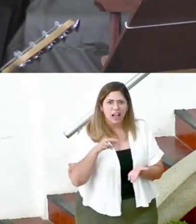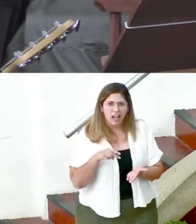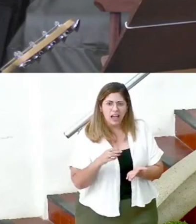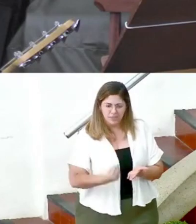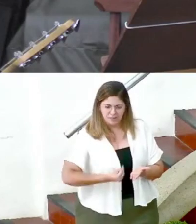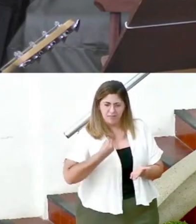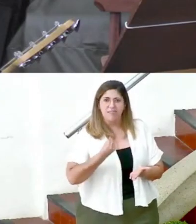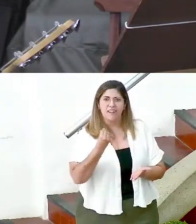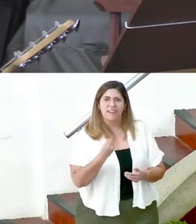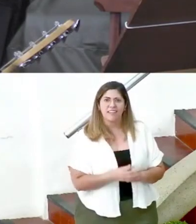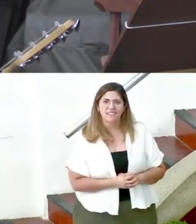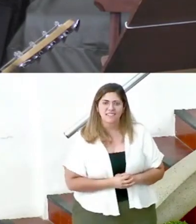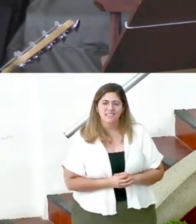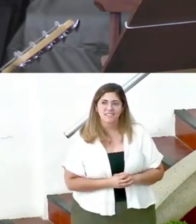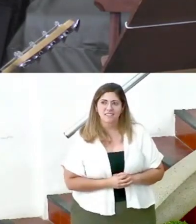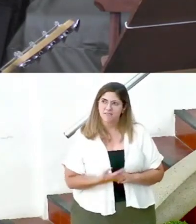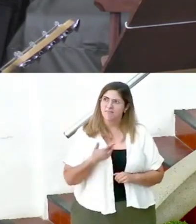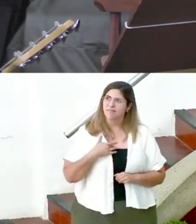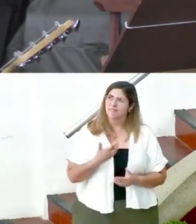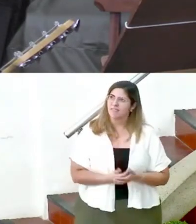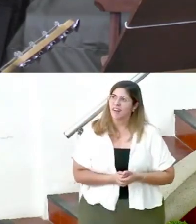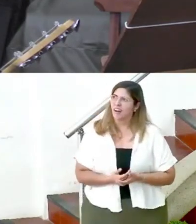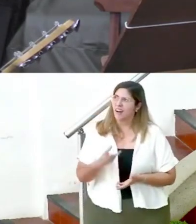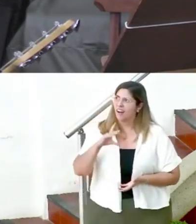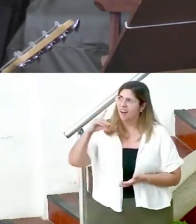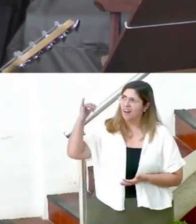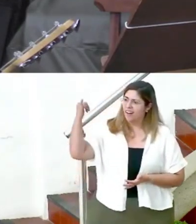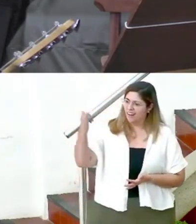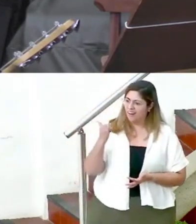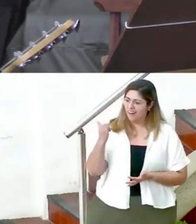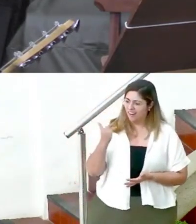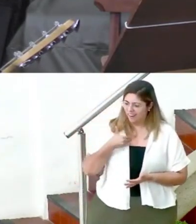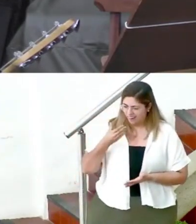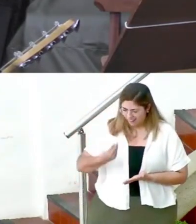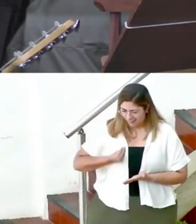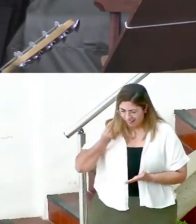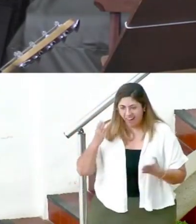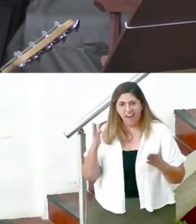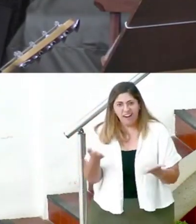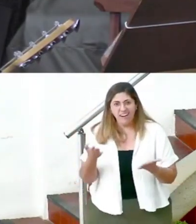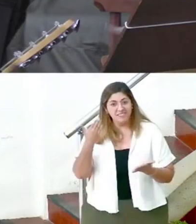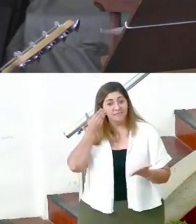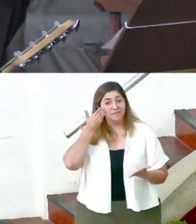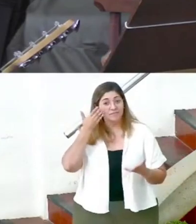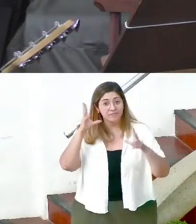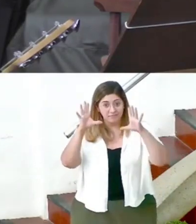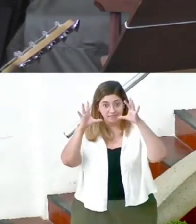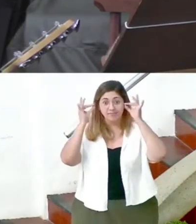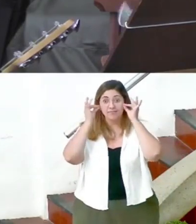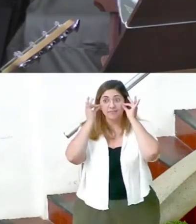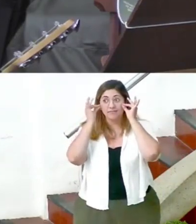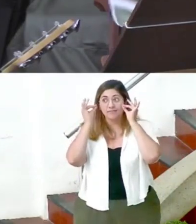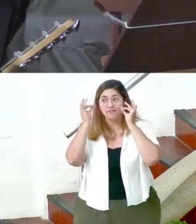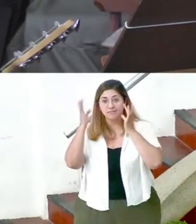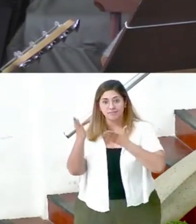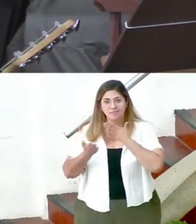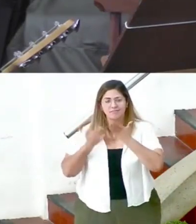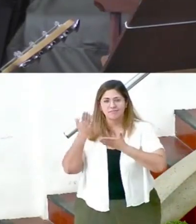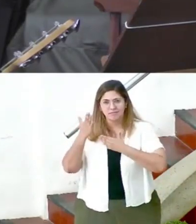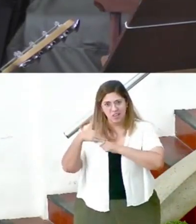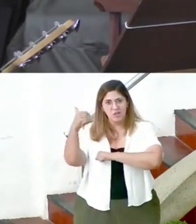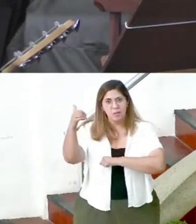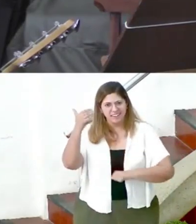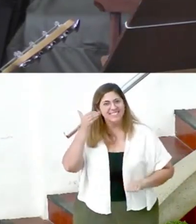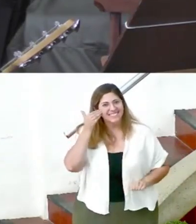viva. Repare, a voz te fez viver. Essa é a ideia da passagem, o começo, tá?